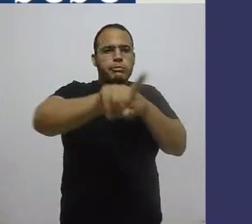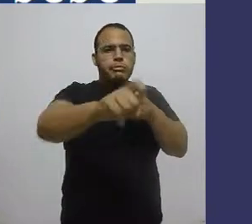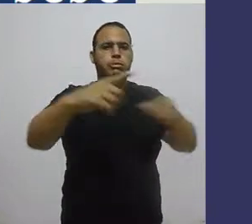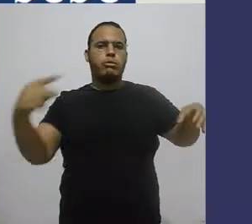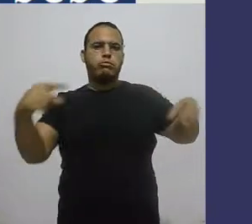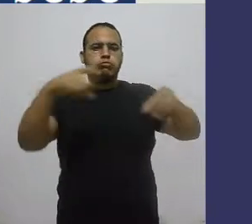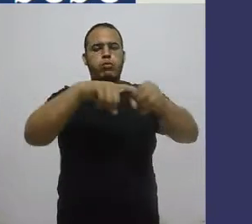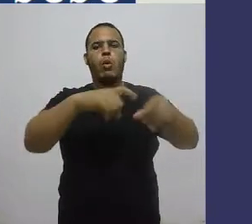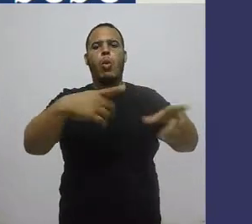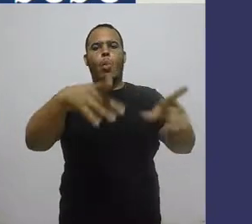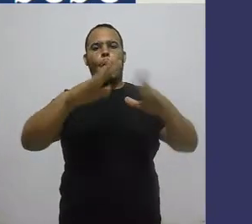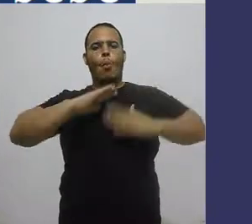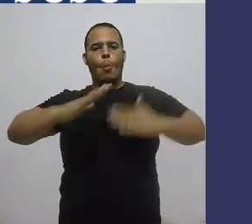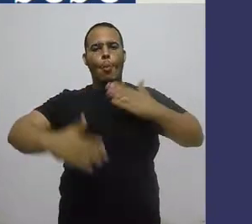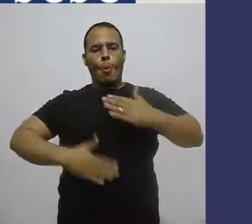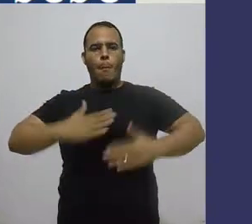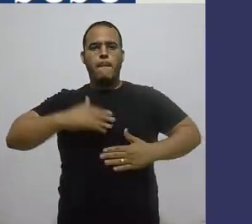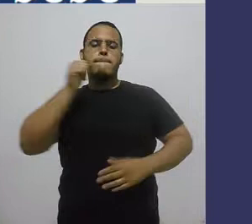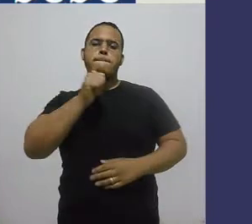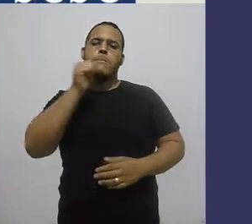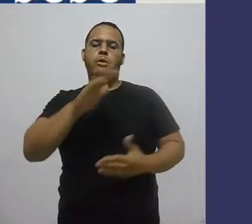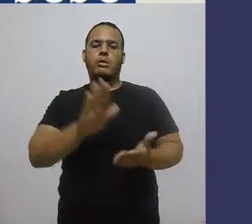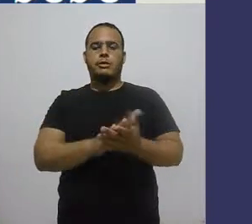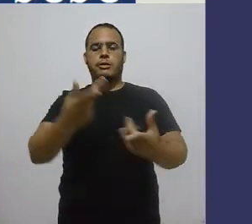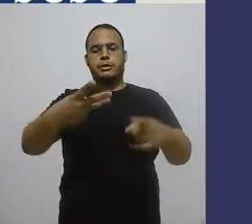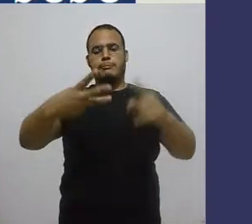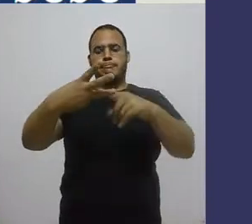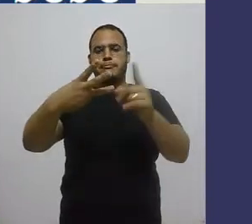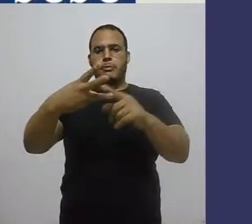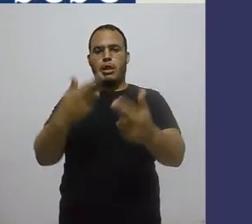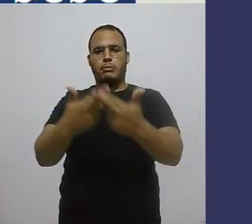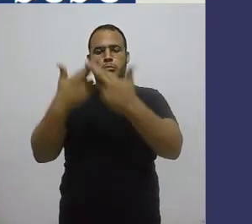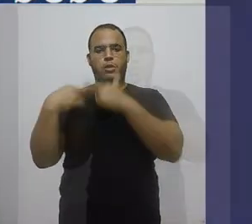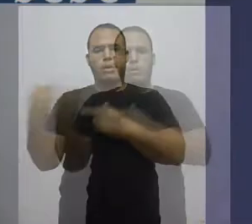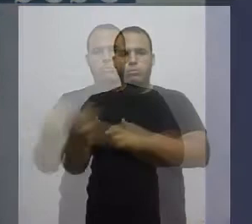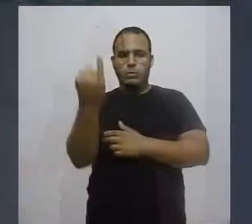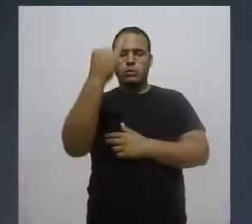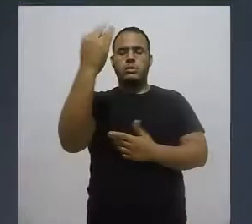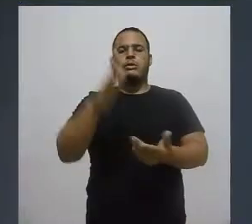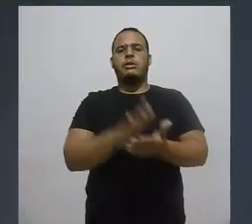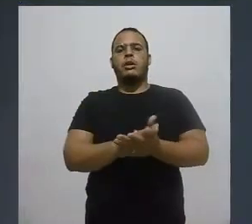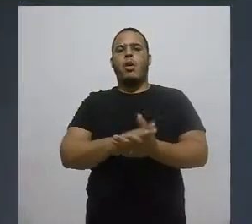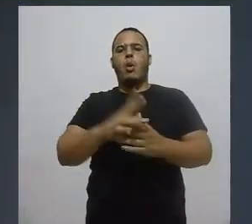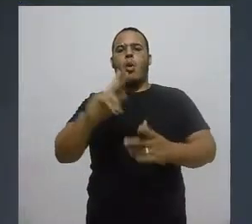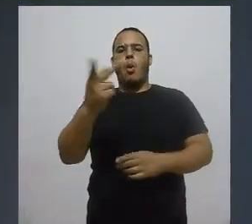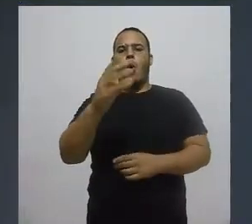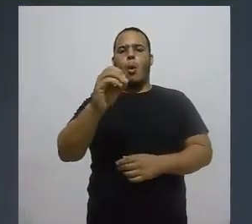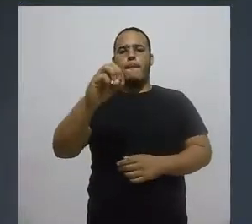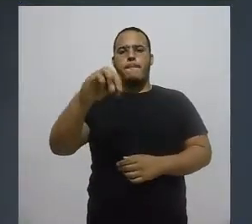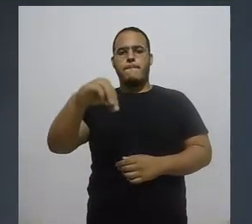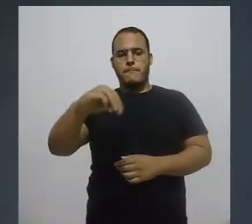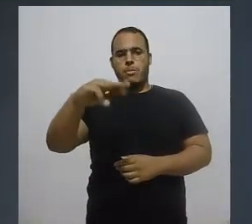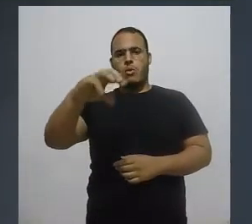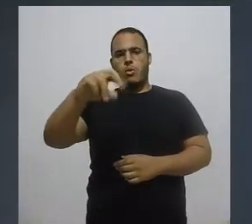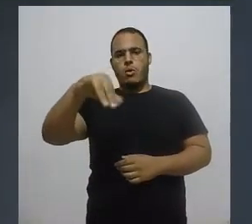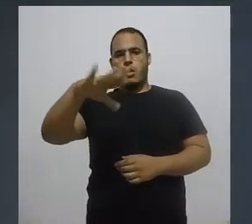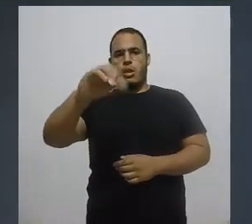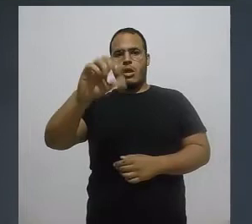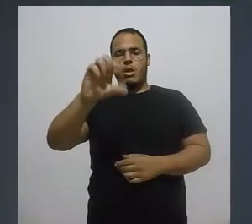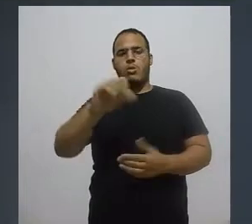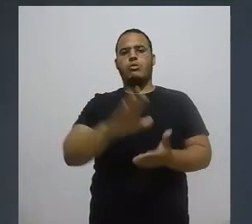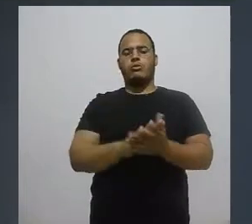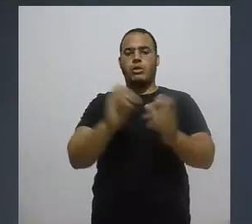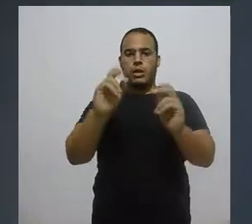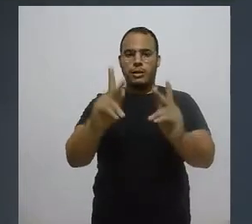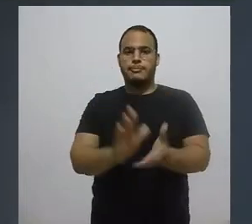da mulher. A terceira função principal dele é justamente a produção de hormônios, ok? Quando a gente fala